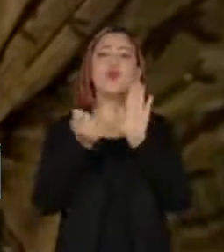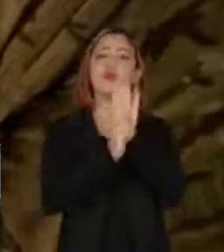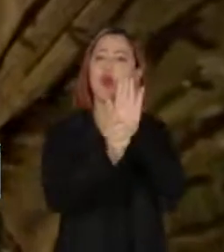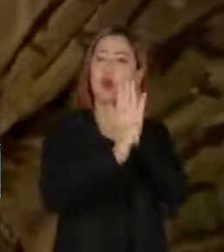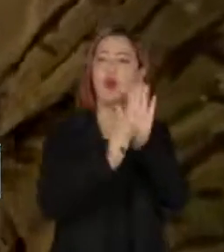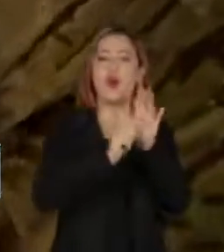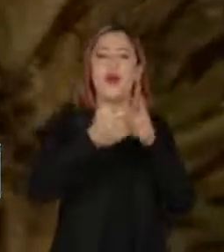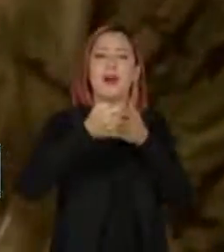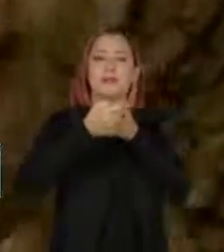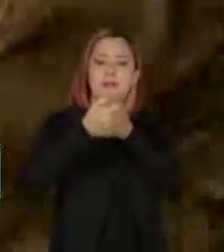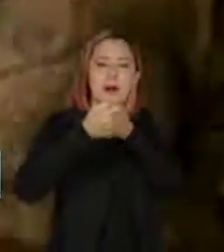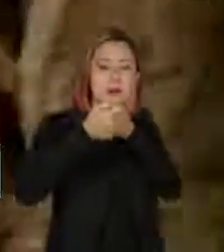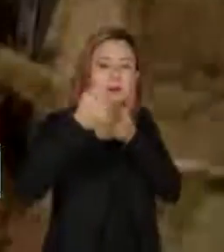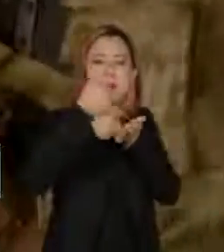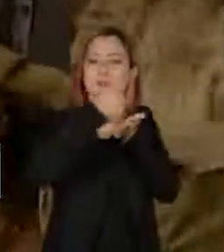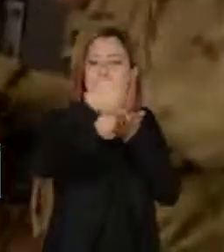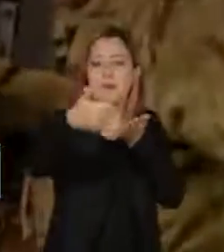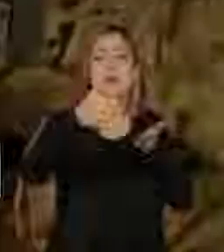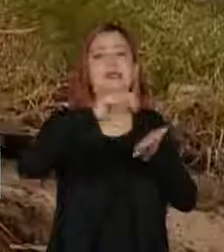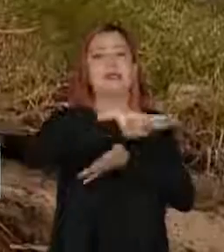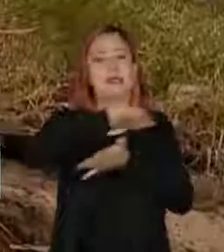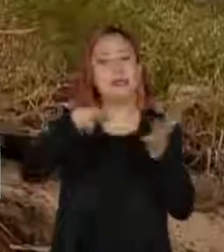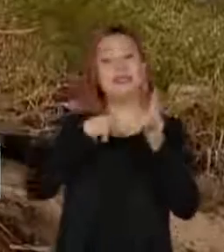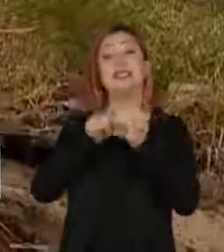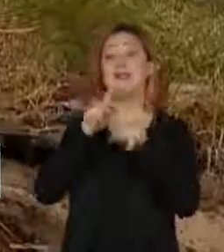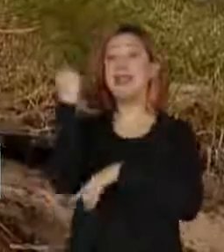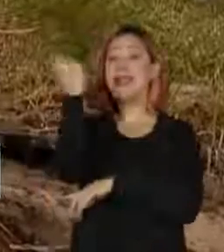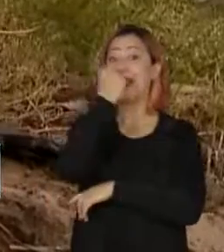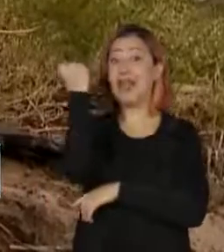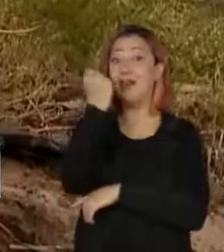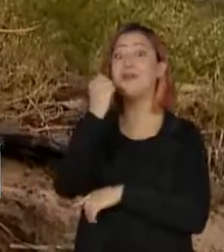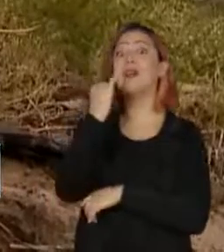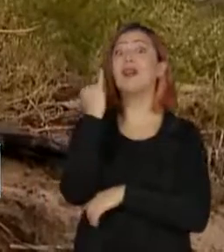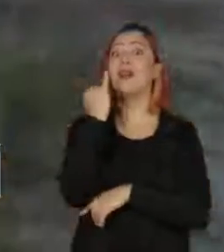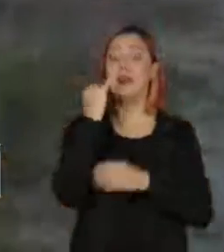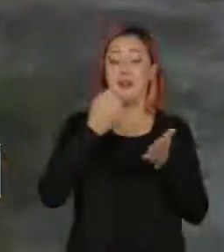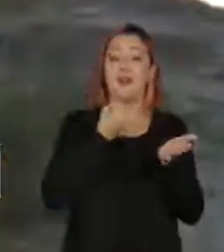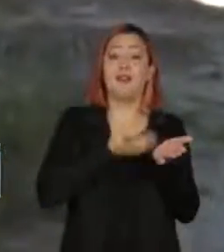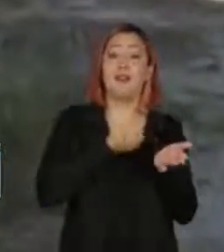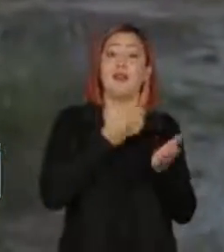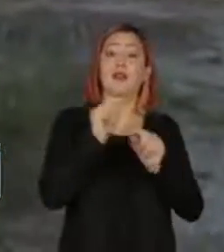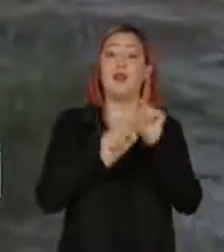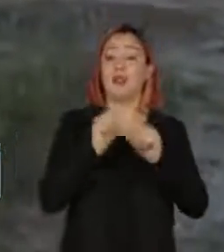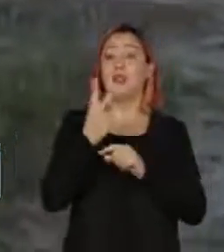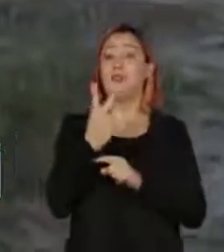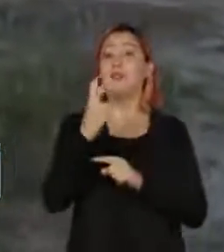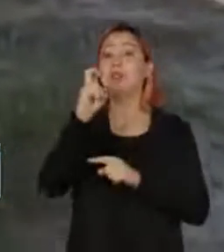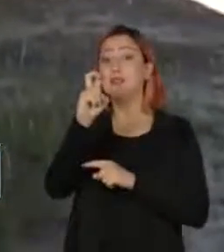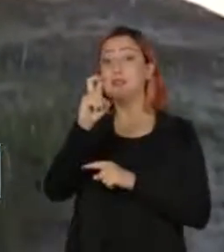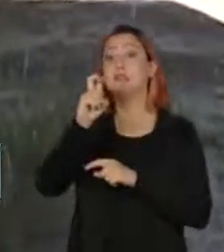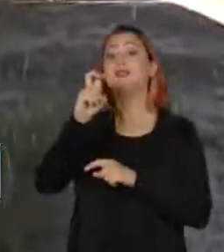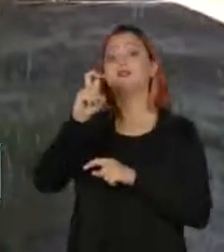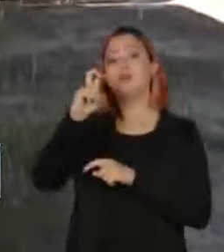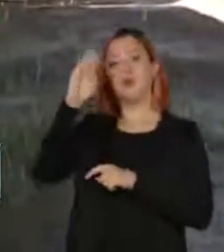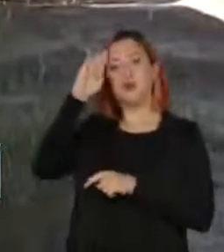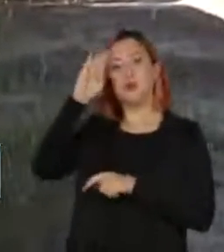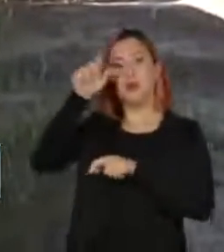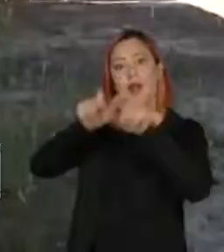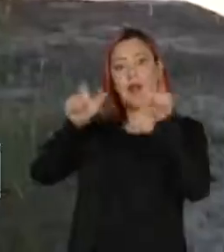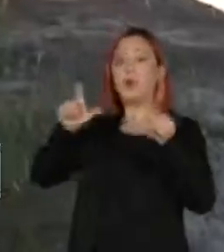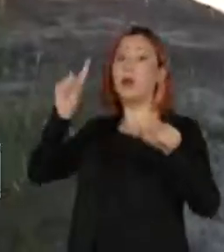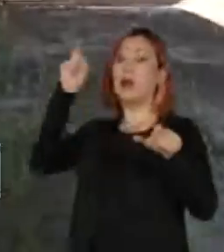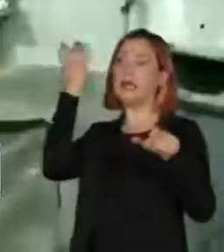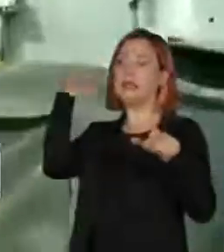considerado mais grave Harry contou que matou 25 Soldados do Talibã quando era piloto de helicóptero